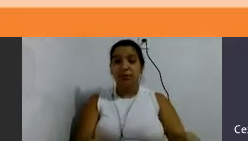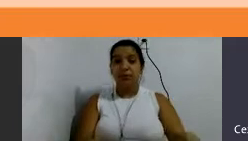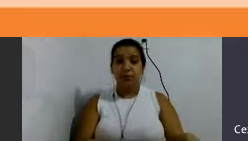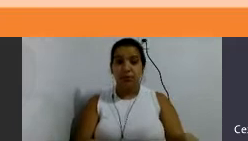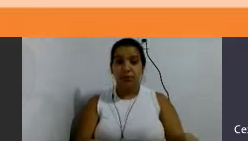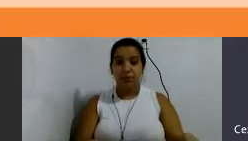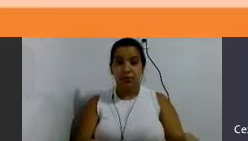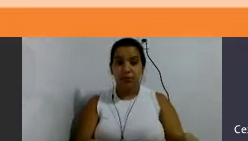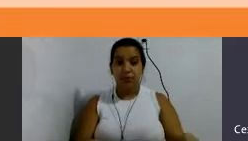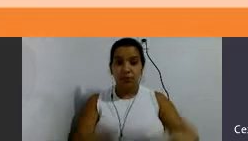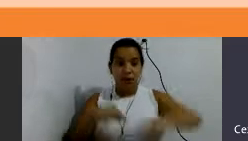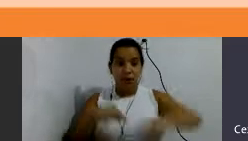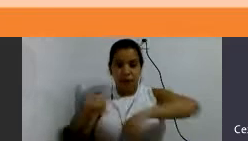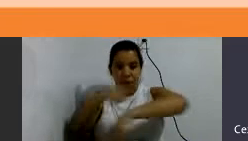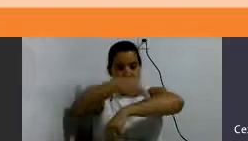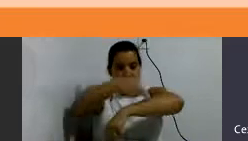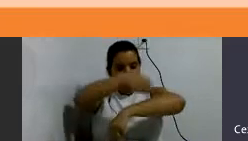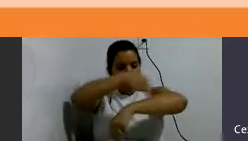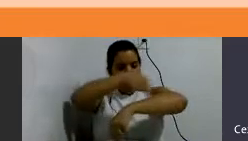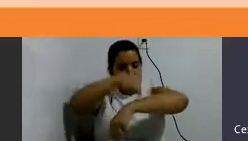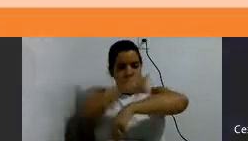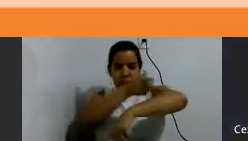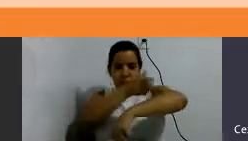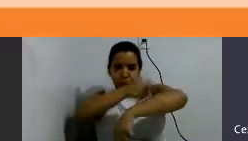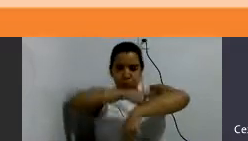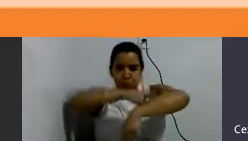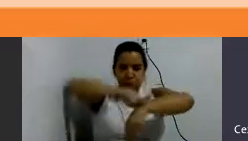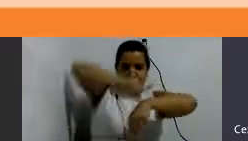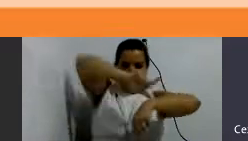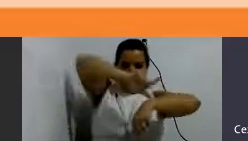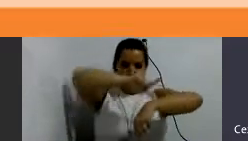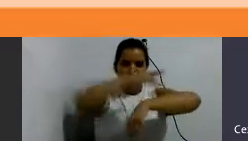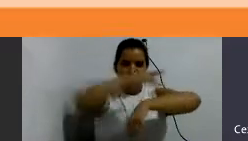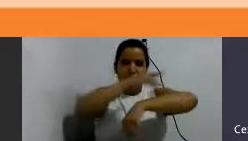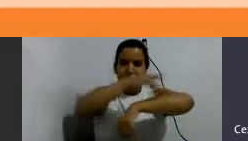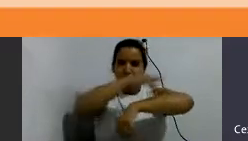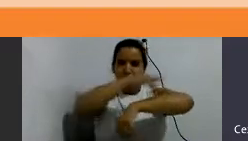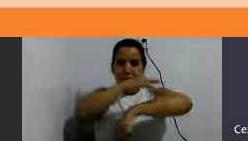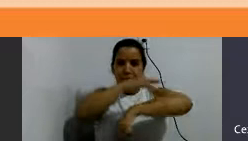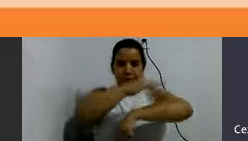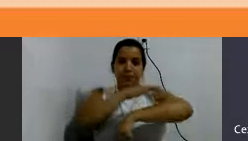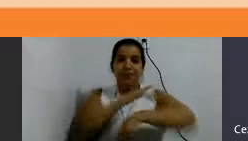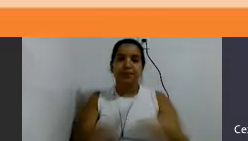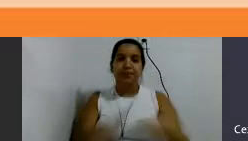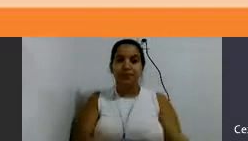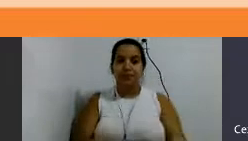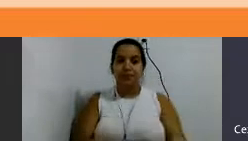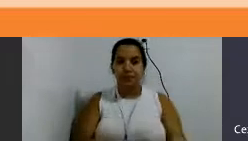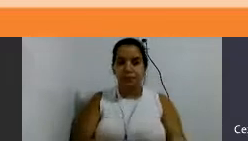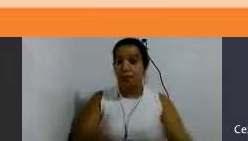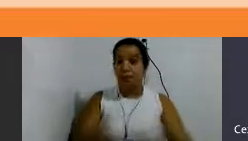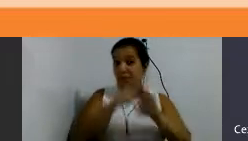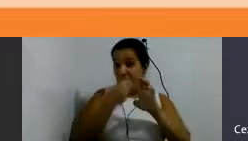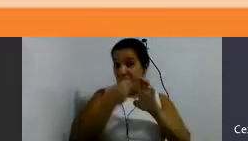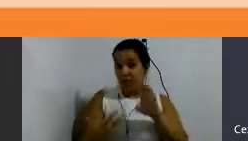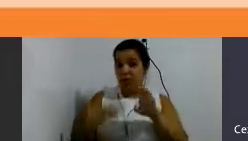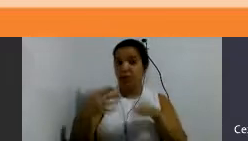borda elevada e um fundo granuloso. É uma lesão bem característica da